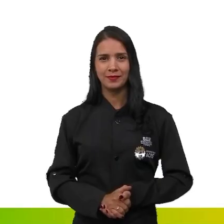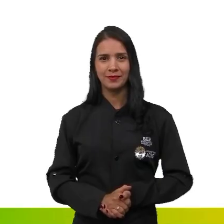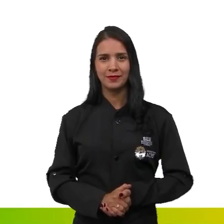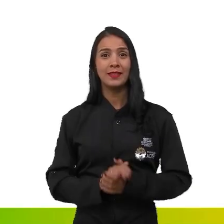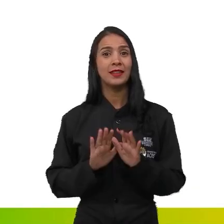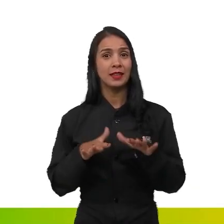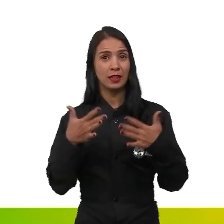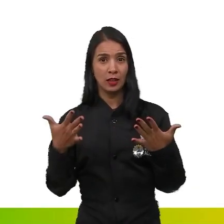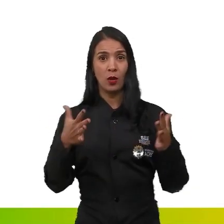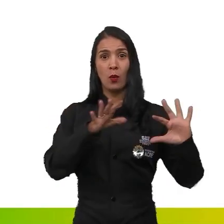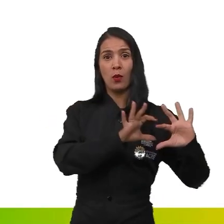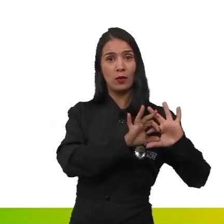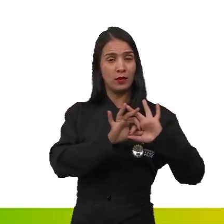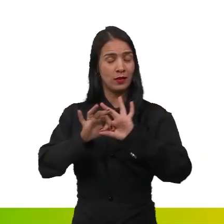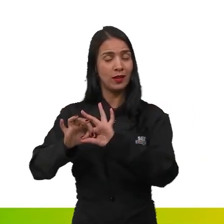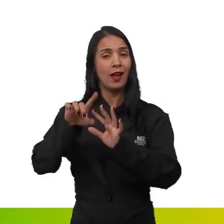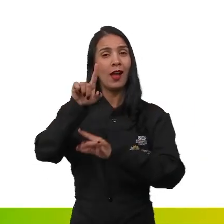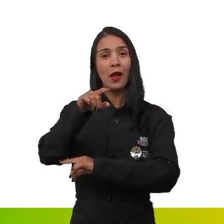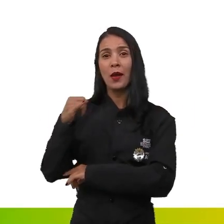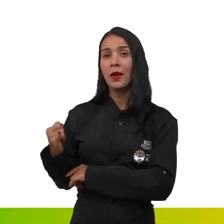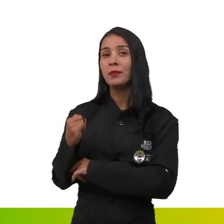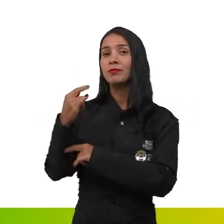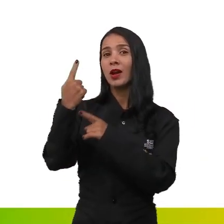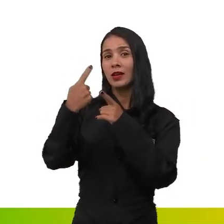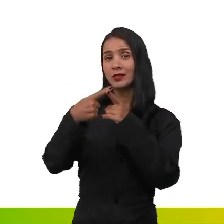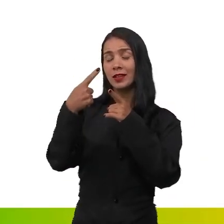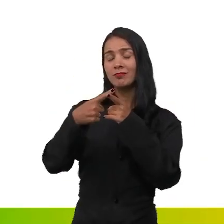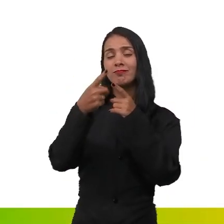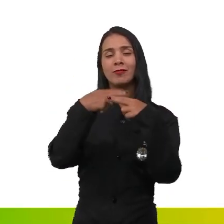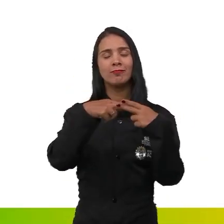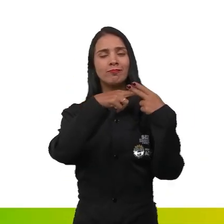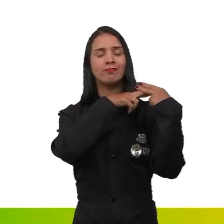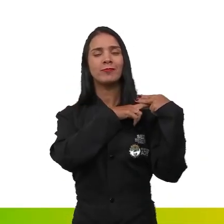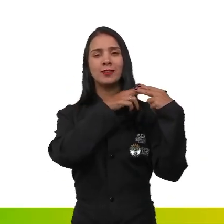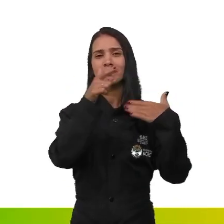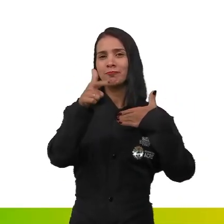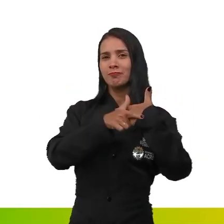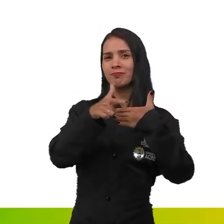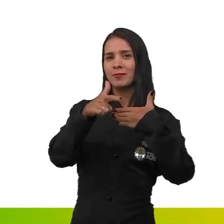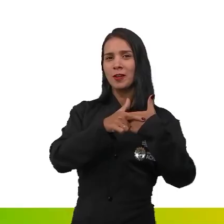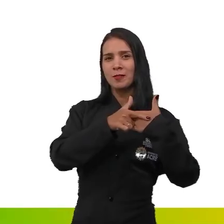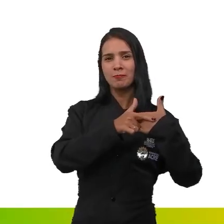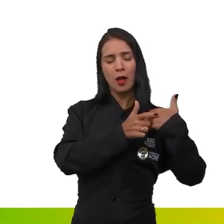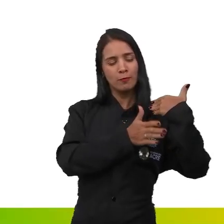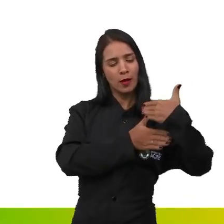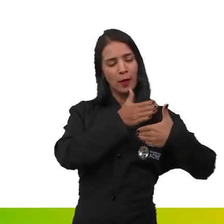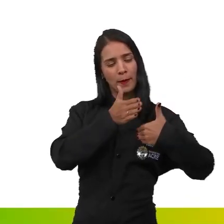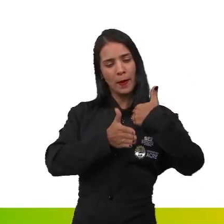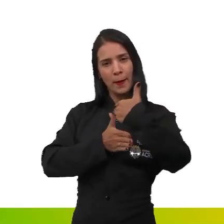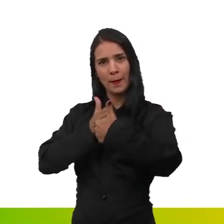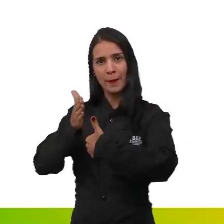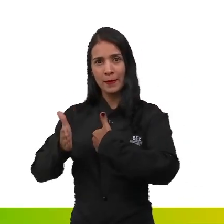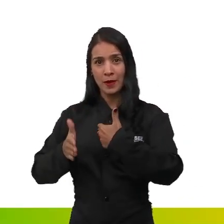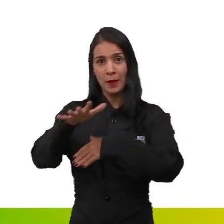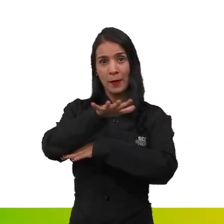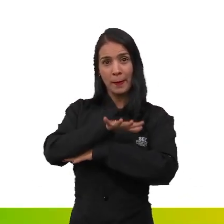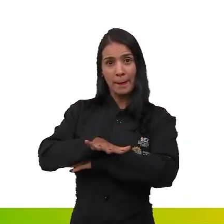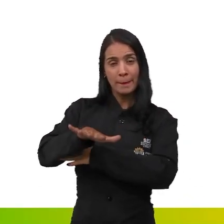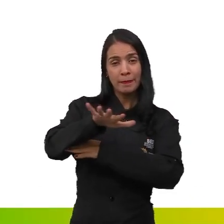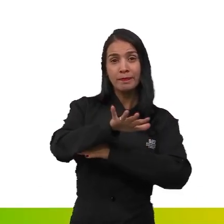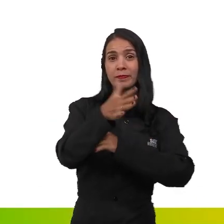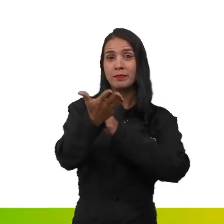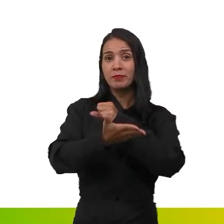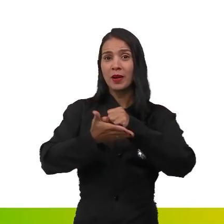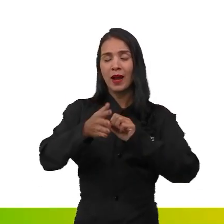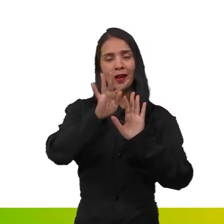a coesão é importante porque ela é responsável pela sequência superficial do